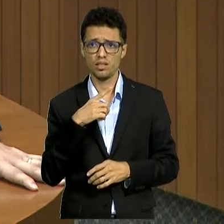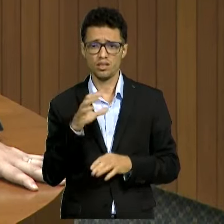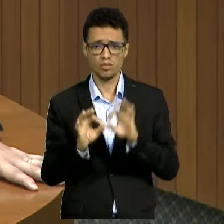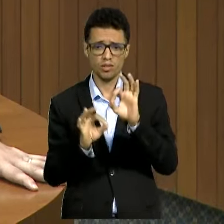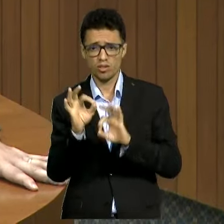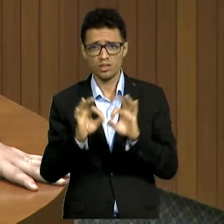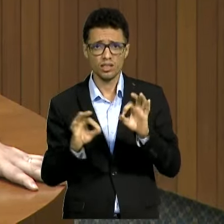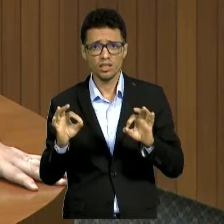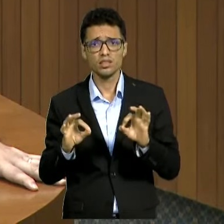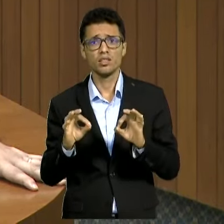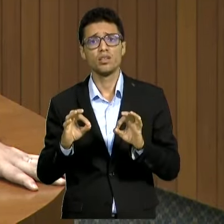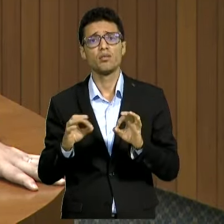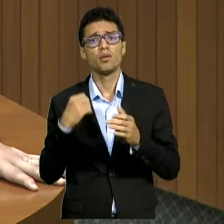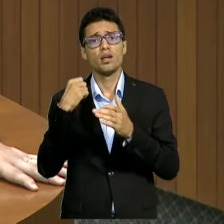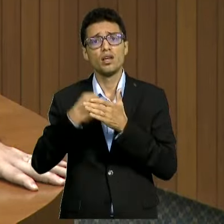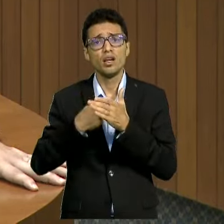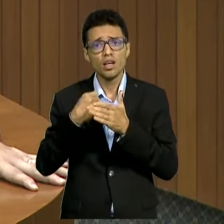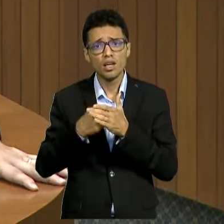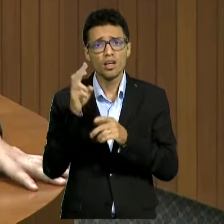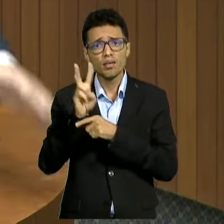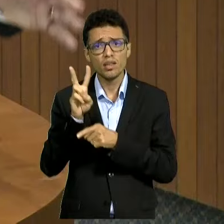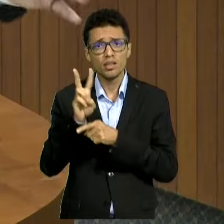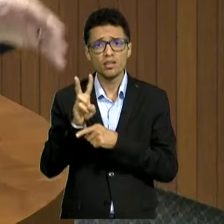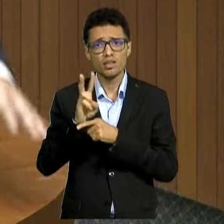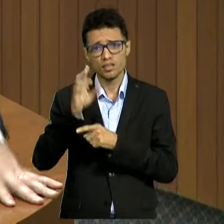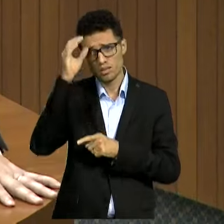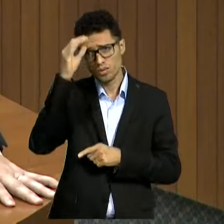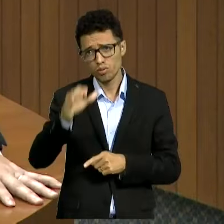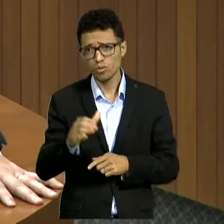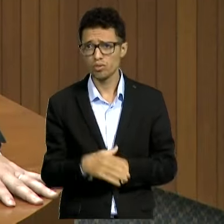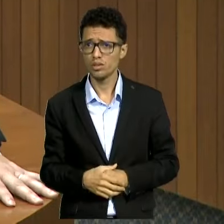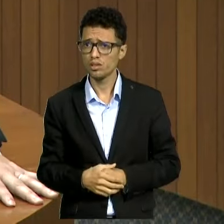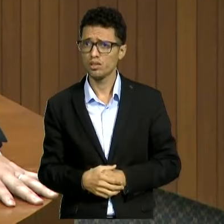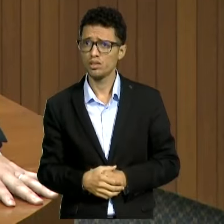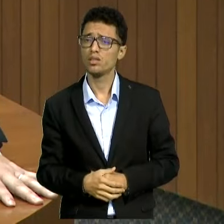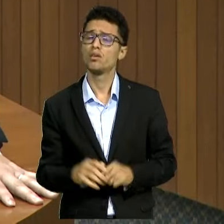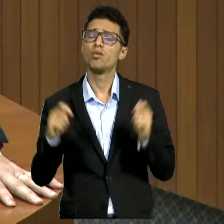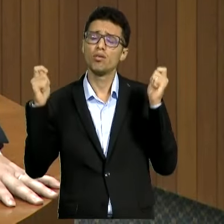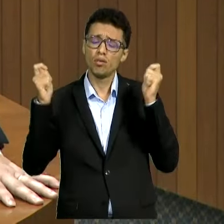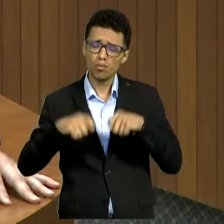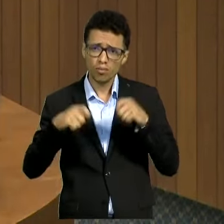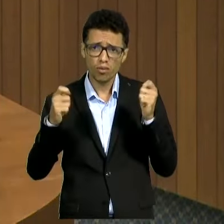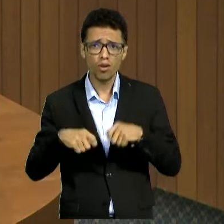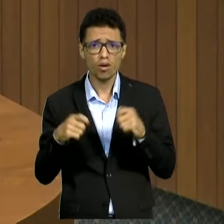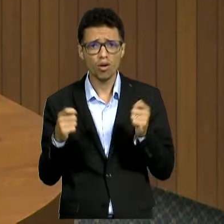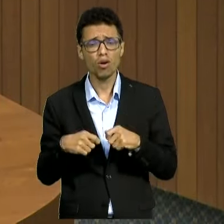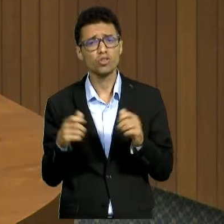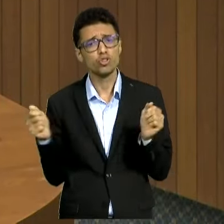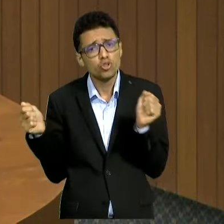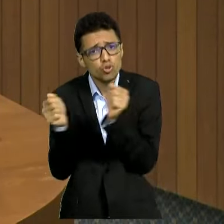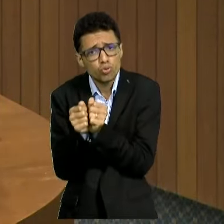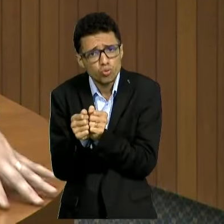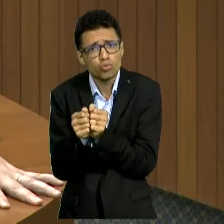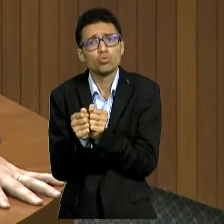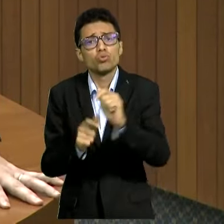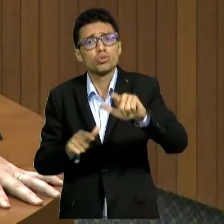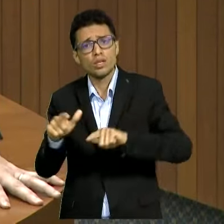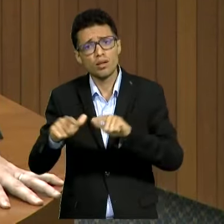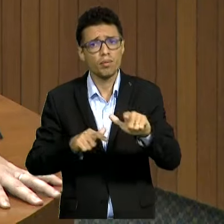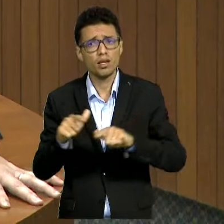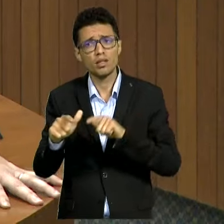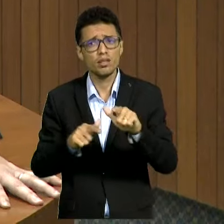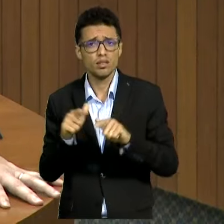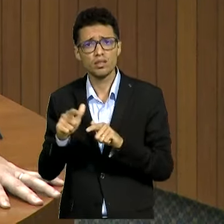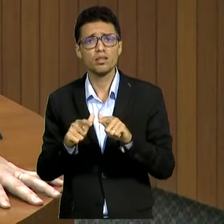Nós temos também uma comissão permanente na casa, e nada impede que isso funcione de forma concomitante, reafirma o compromisso